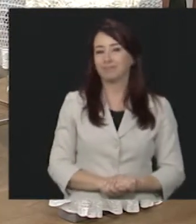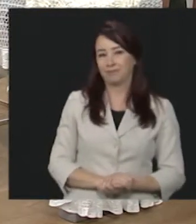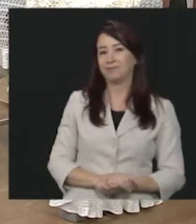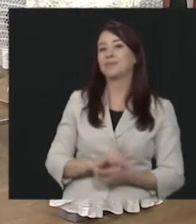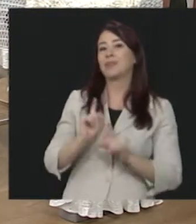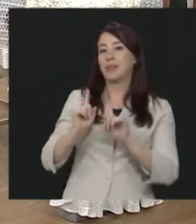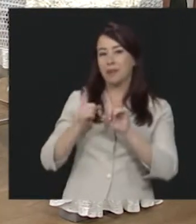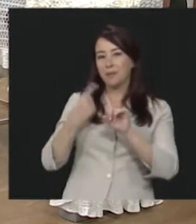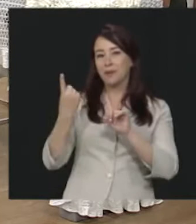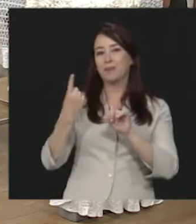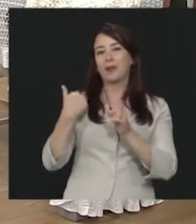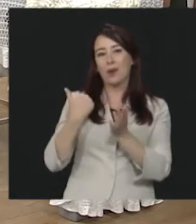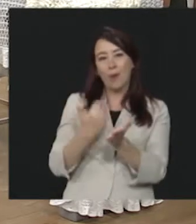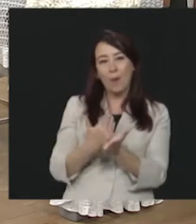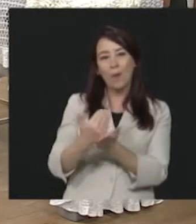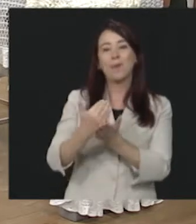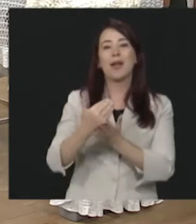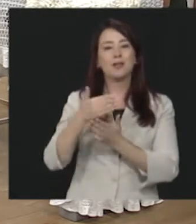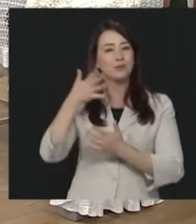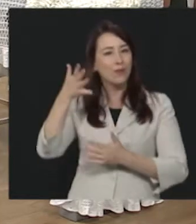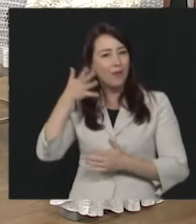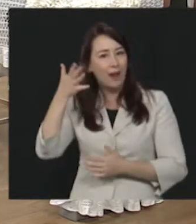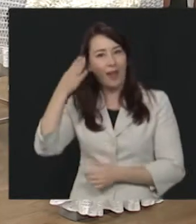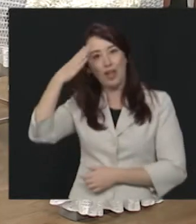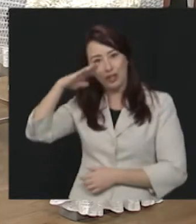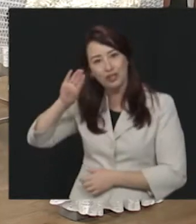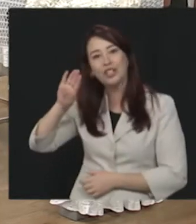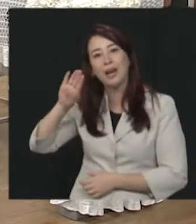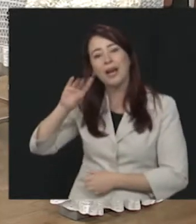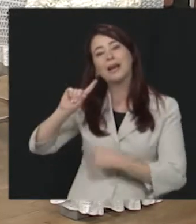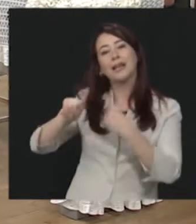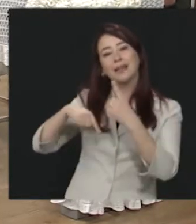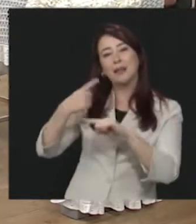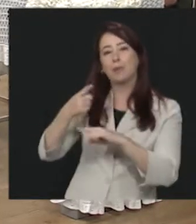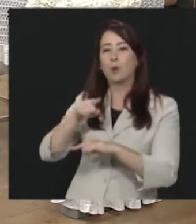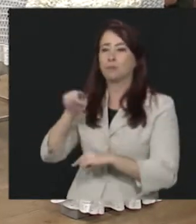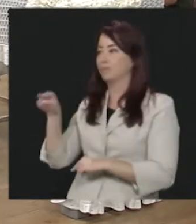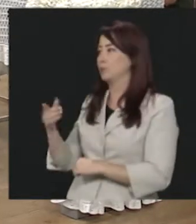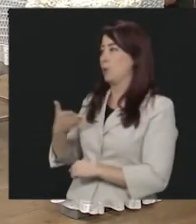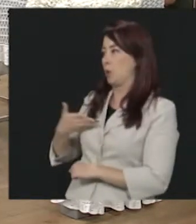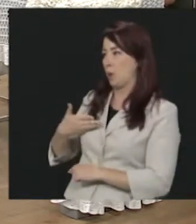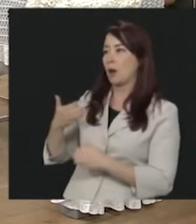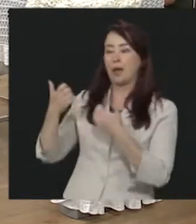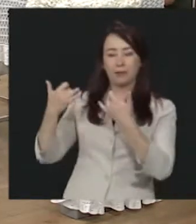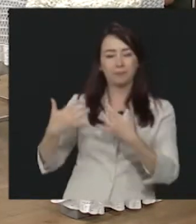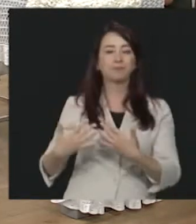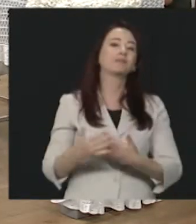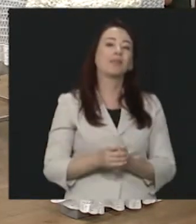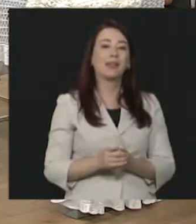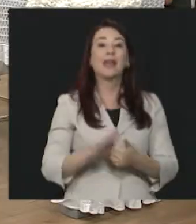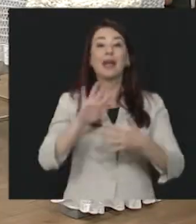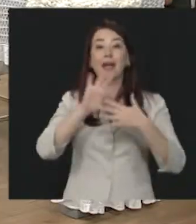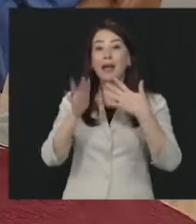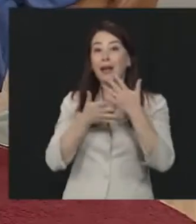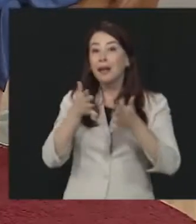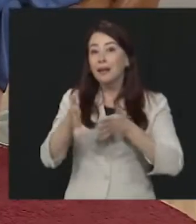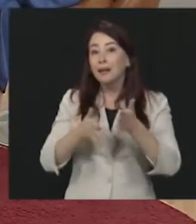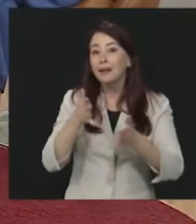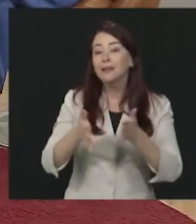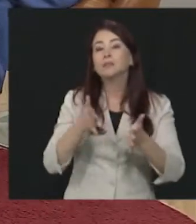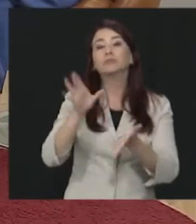pontapé aqui, as colegas completam. A língua de sinais no Brasil, língua brasileira de sinais, ela